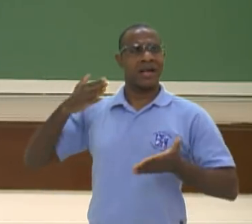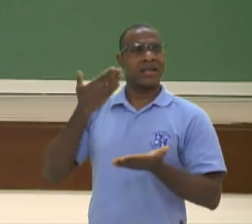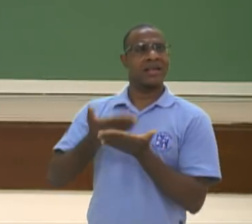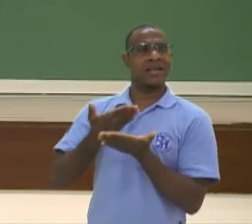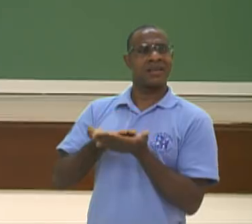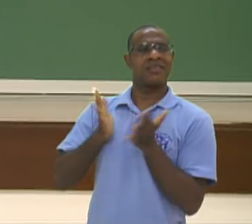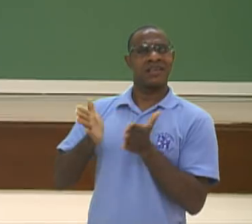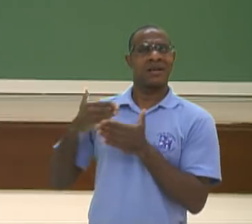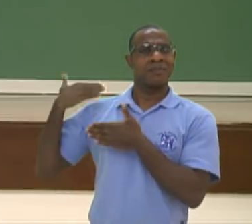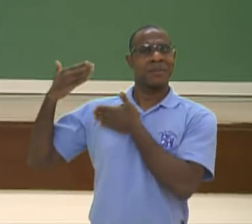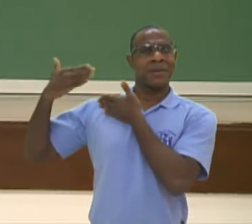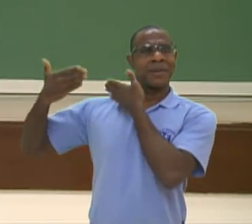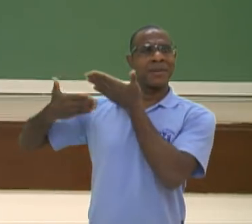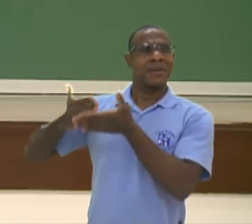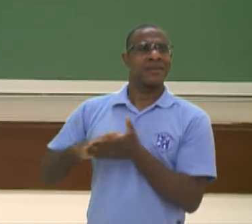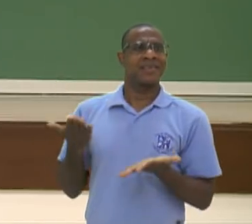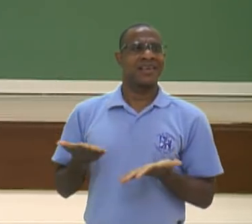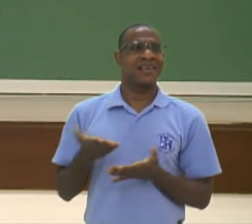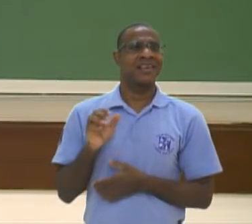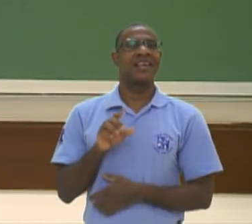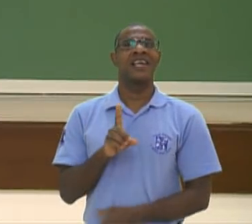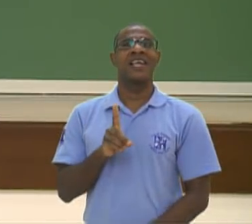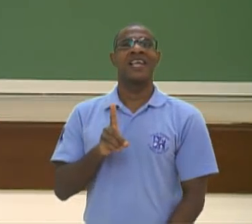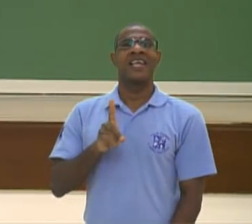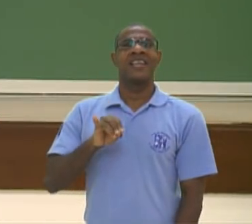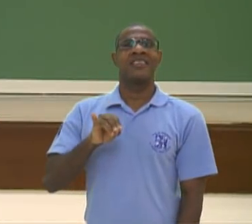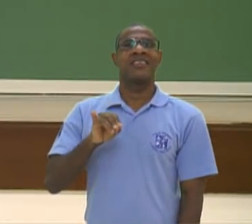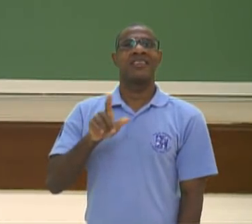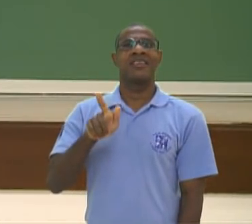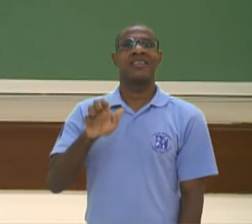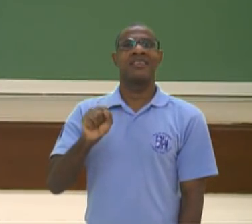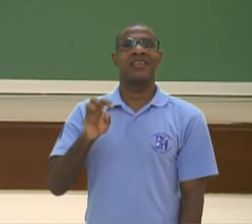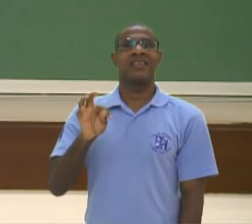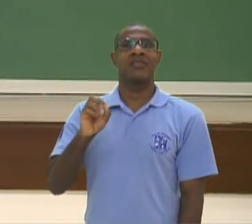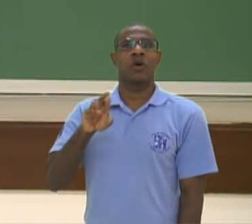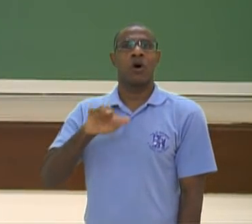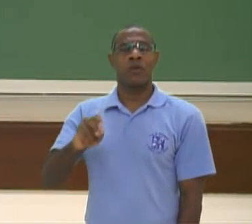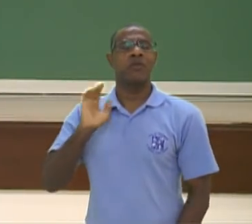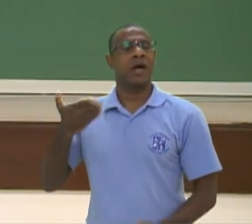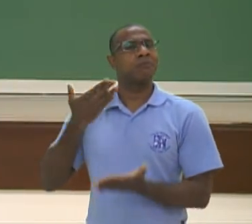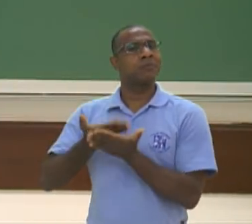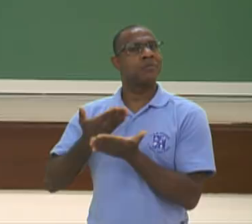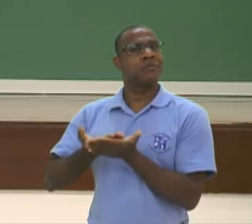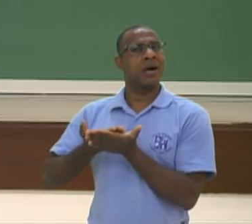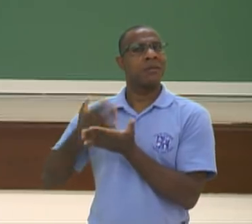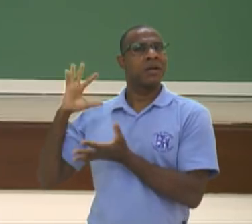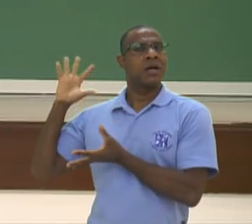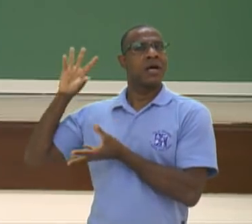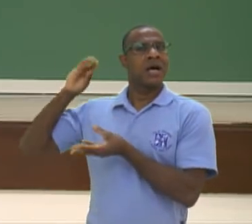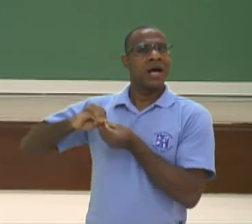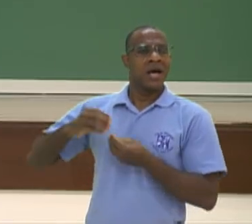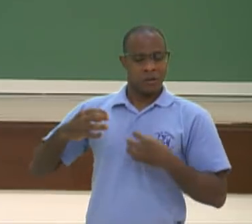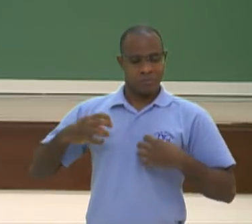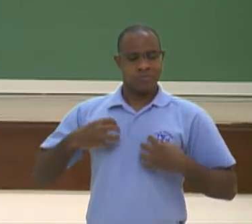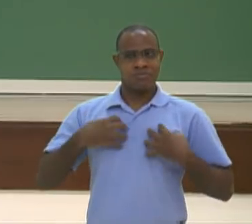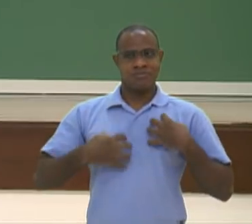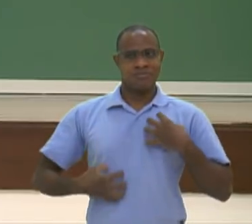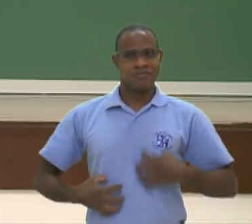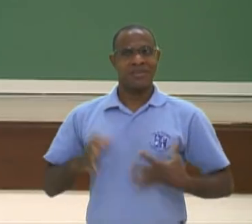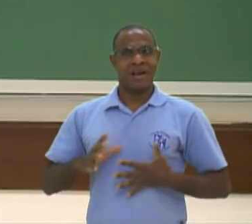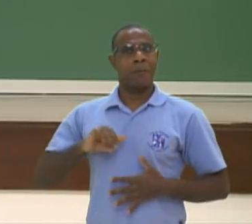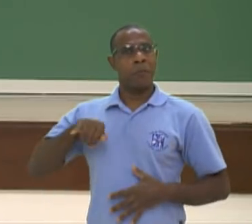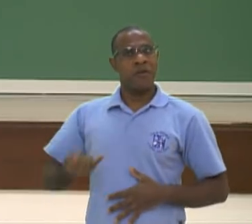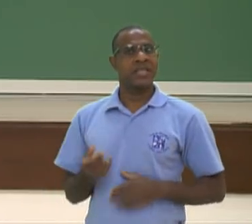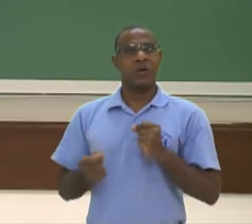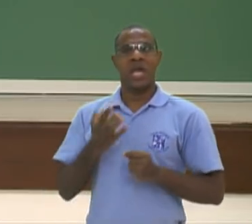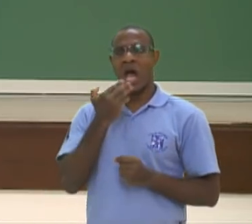Nós começamos lá pelo digestório, que a gente já sabe, né? O sistema que vai fazer todo o aproveitamento dos nutrientes que